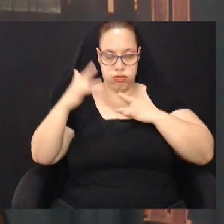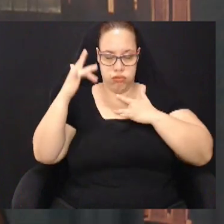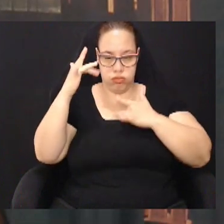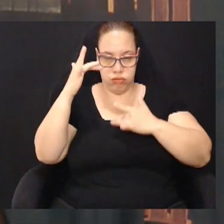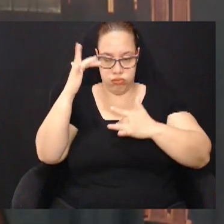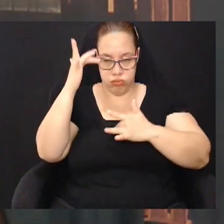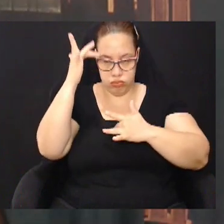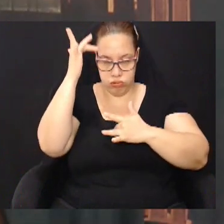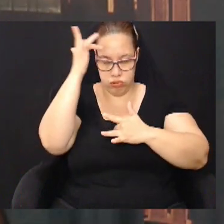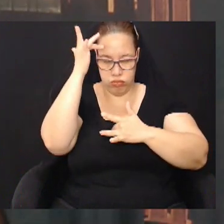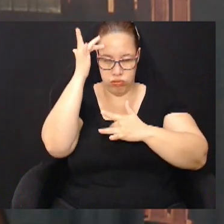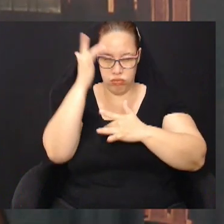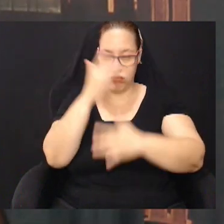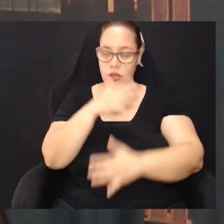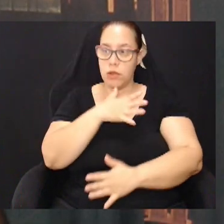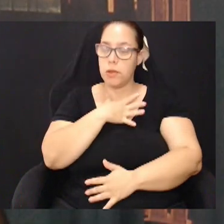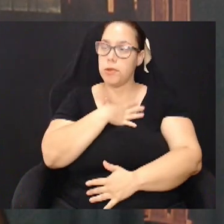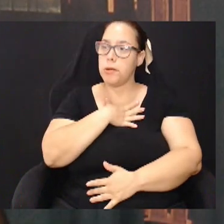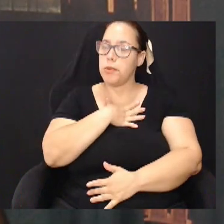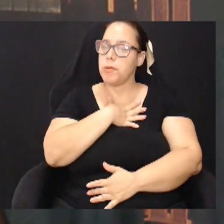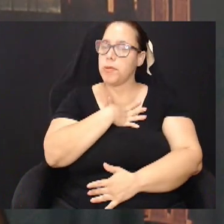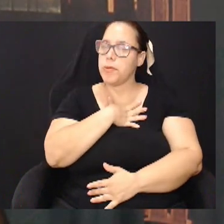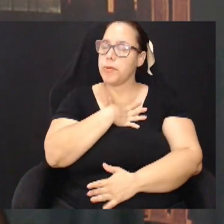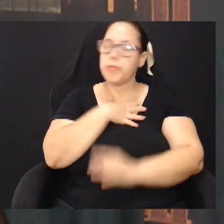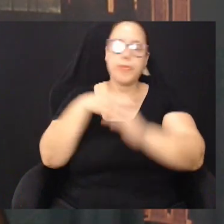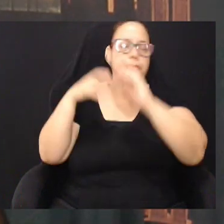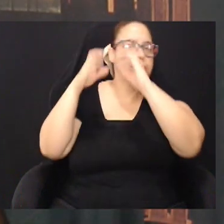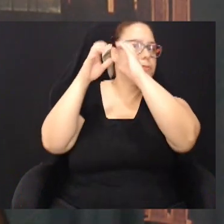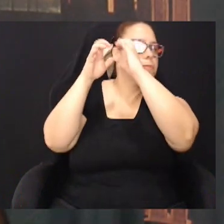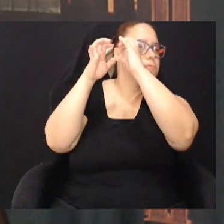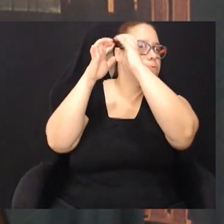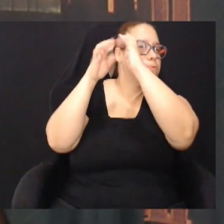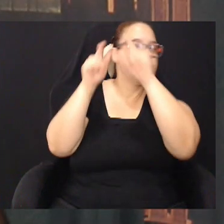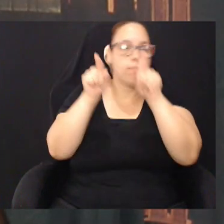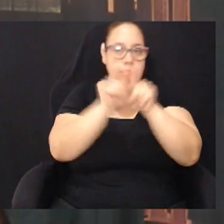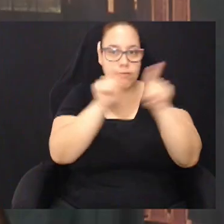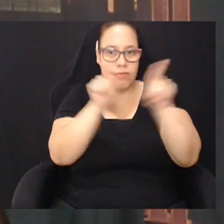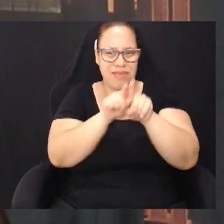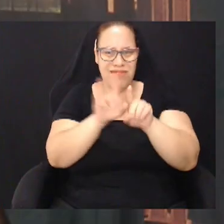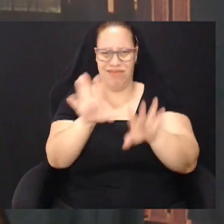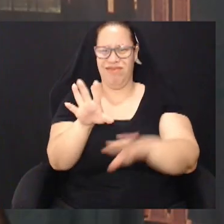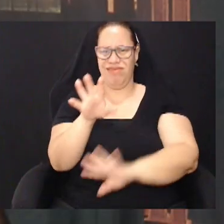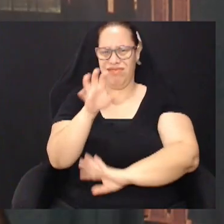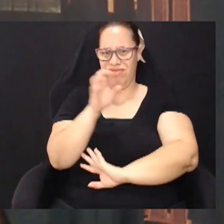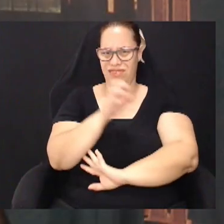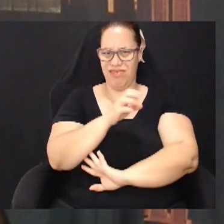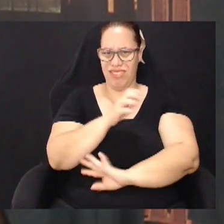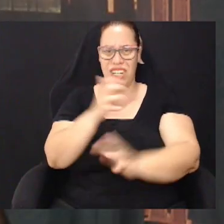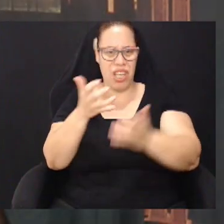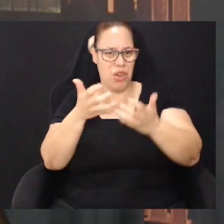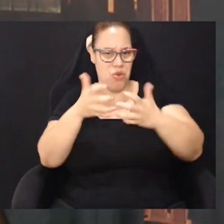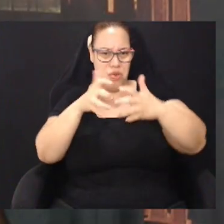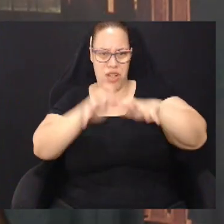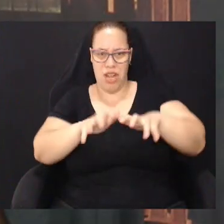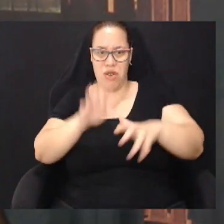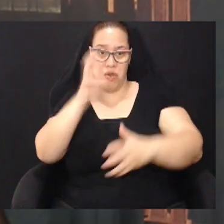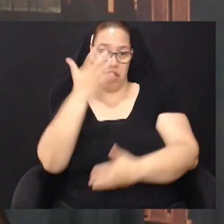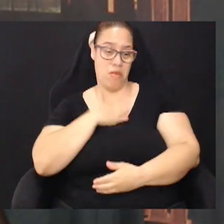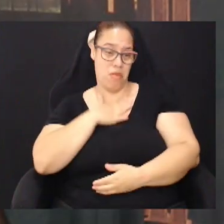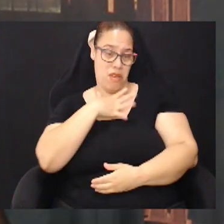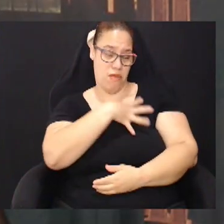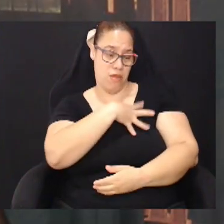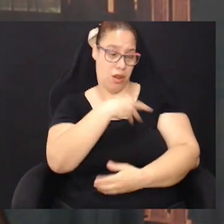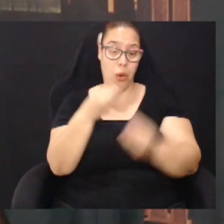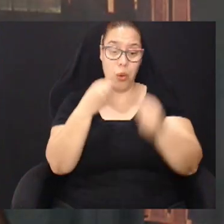da nossa cabeça, do nosso cérebro, e para a gente também, peraí, isso aconteceu comigo, eu não quero que aconteça com a minha filha. Como é que eu vou fazer Aham.